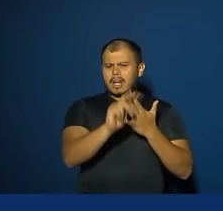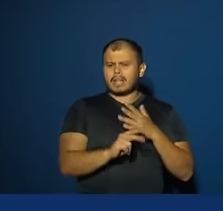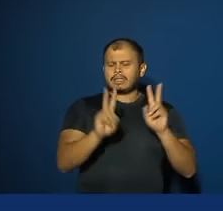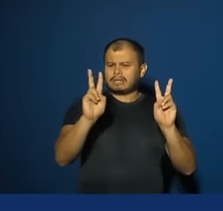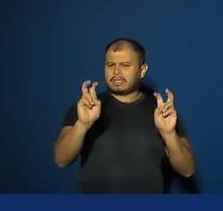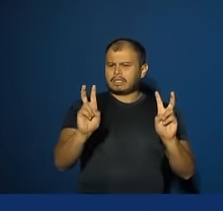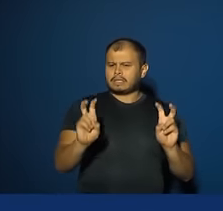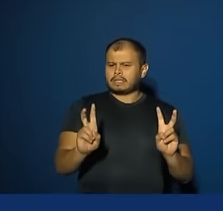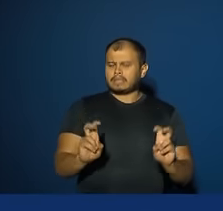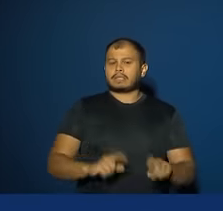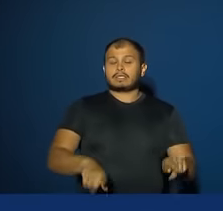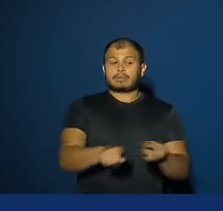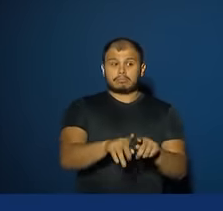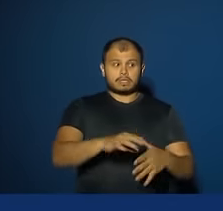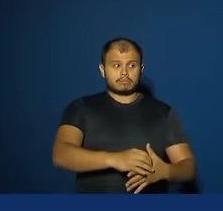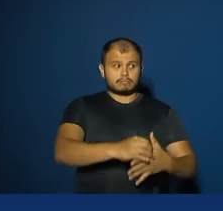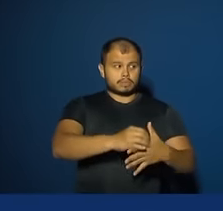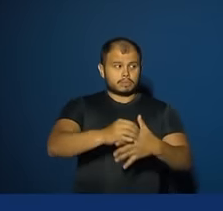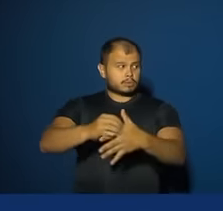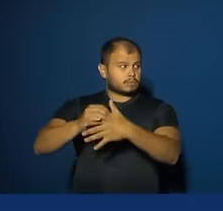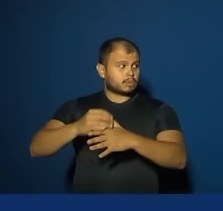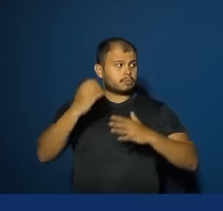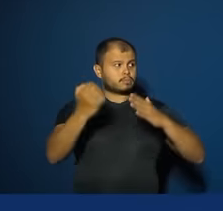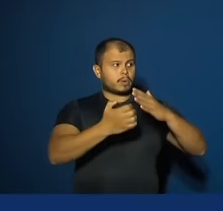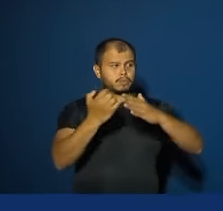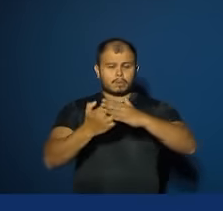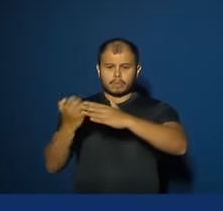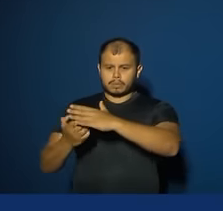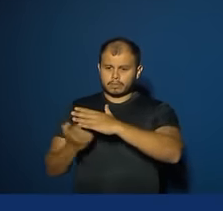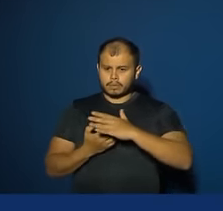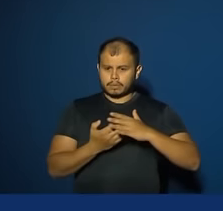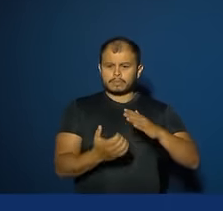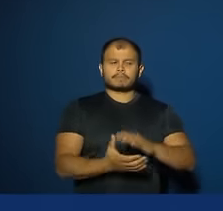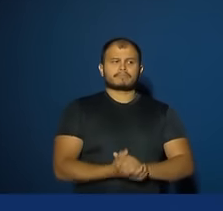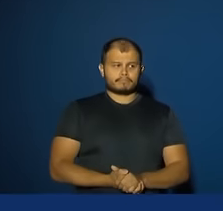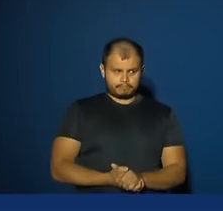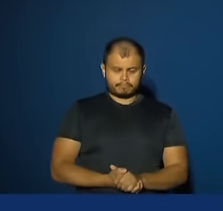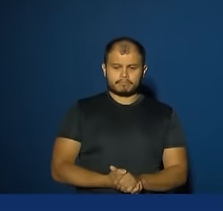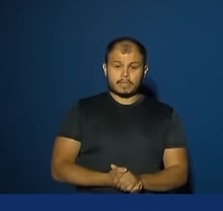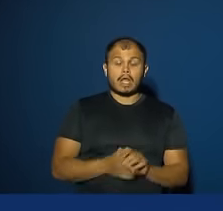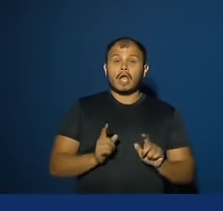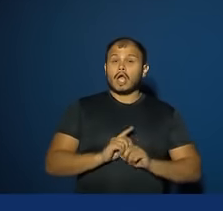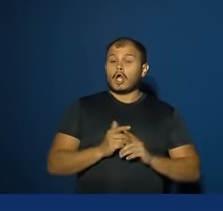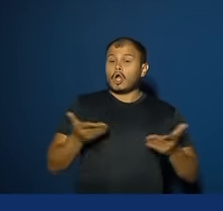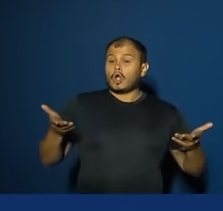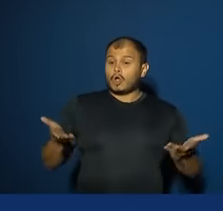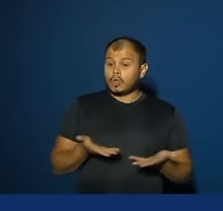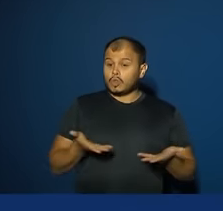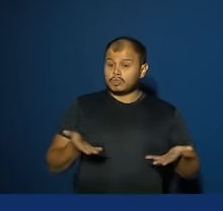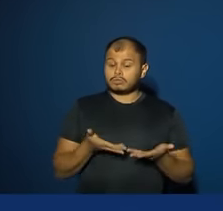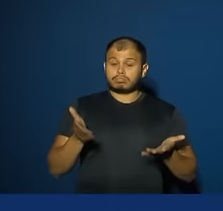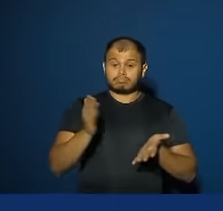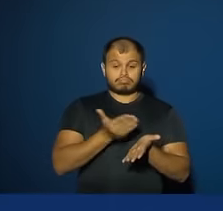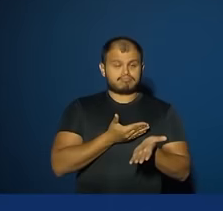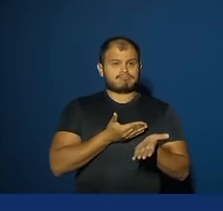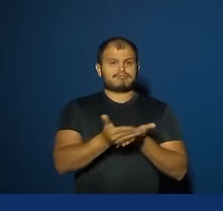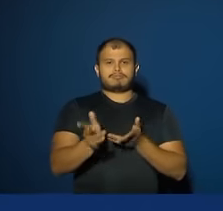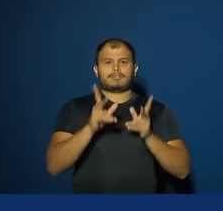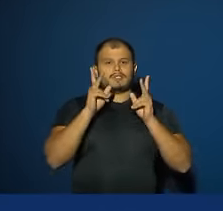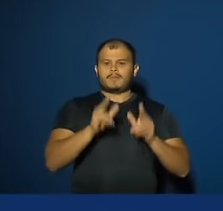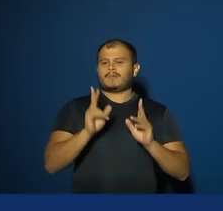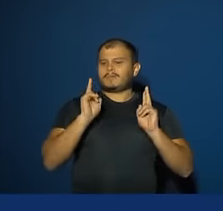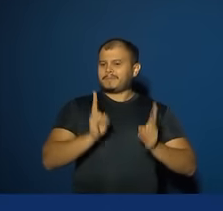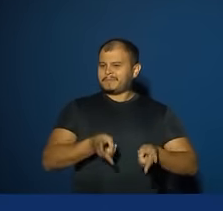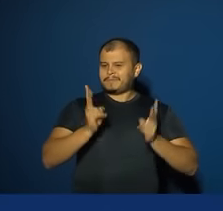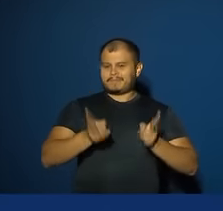lideranças empresariais eh no entorno dos painéis mas hoje vamos fazer aqui abertura como a gente tradicionalmente faz